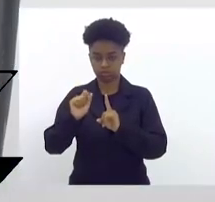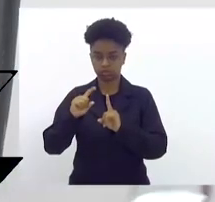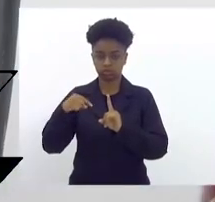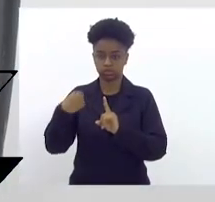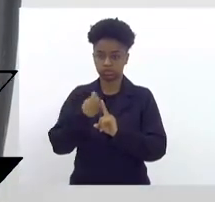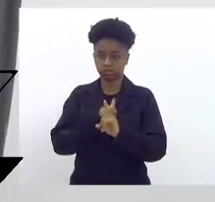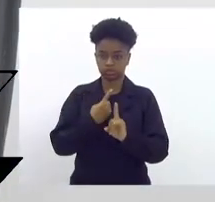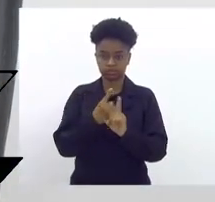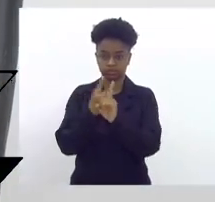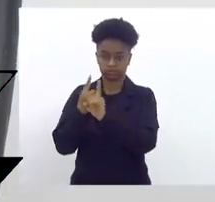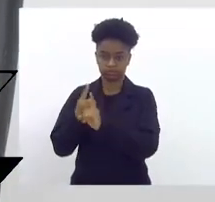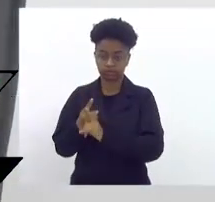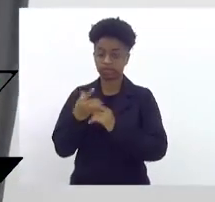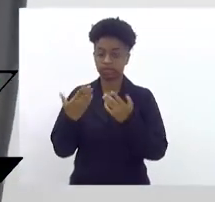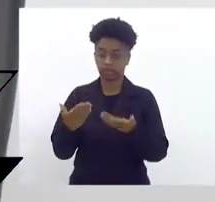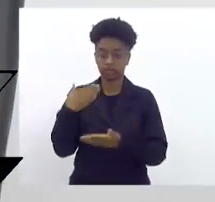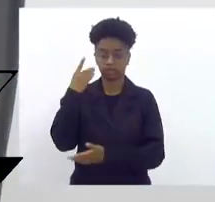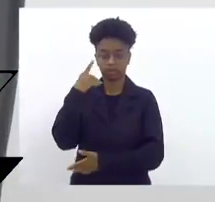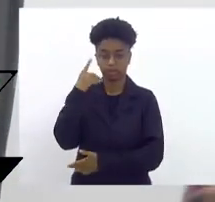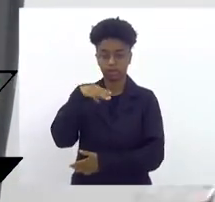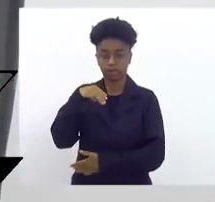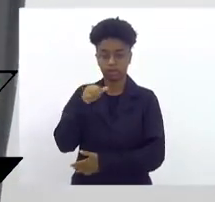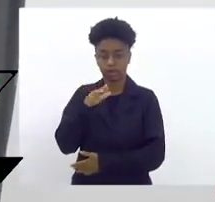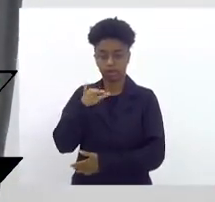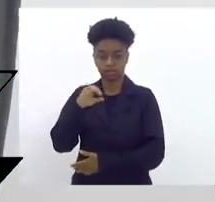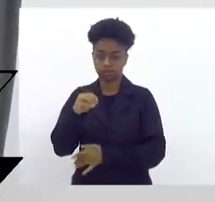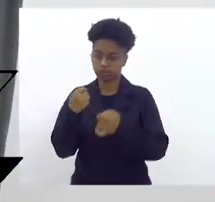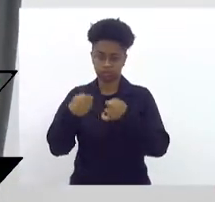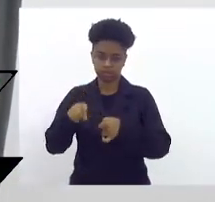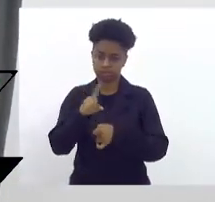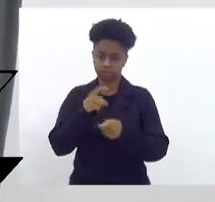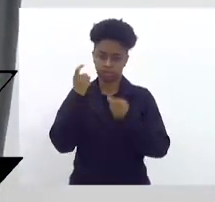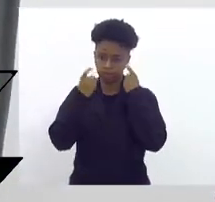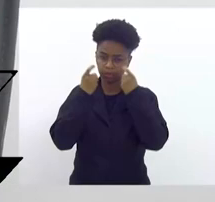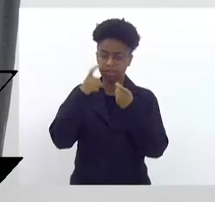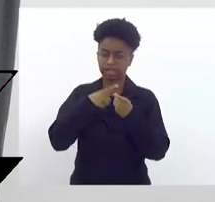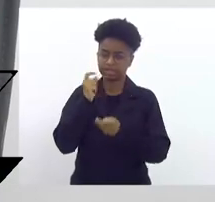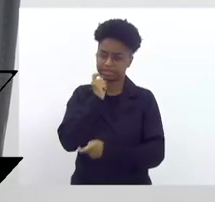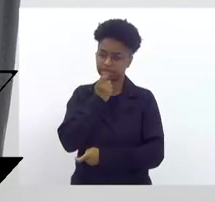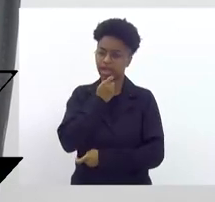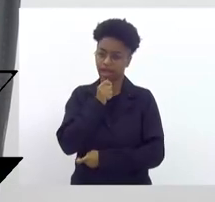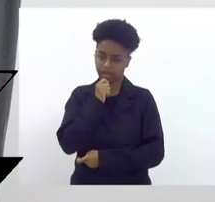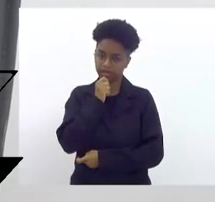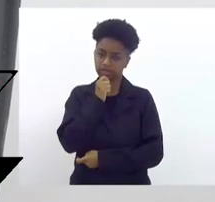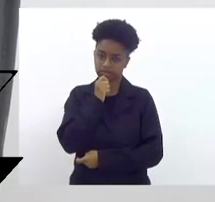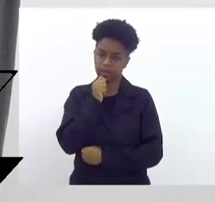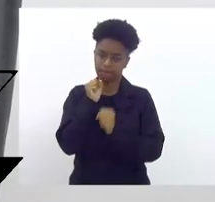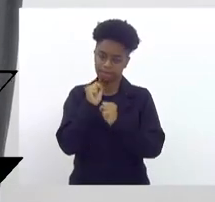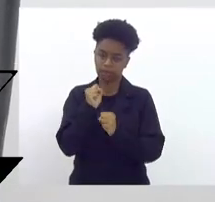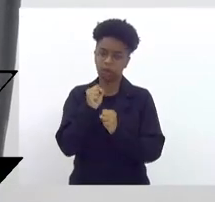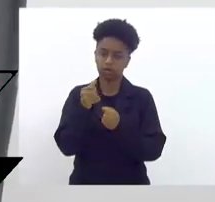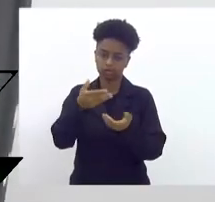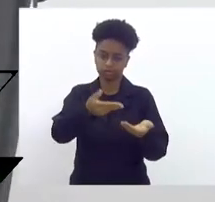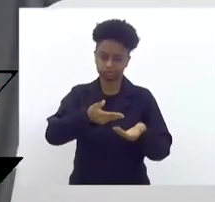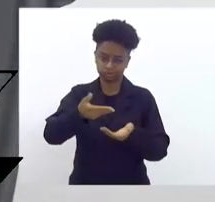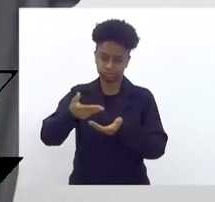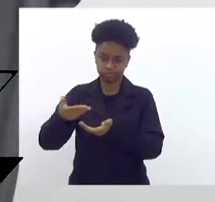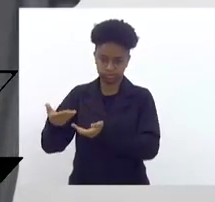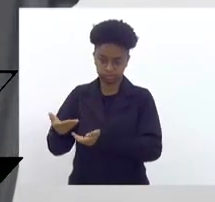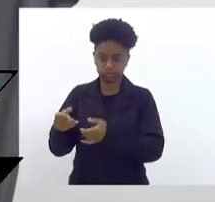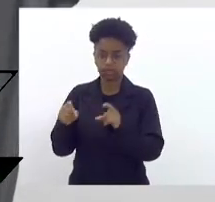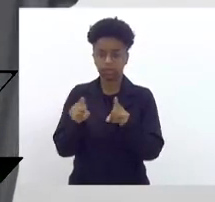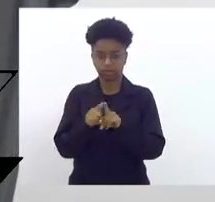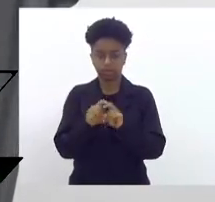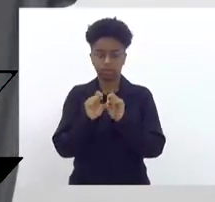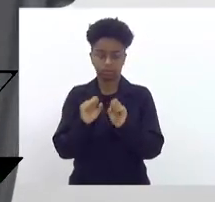nossas optivas portanto Deputado Márcio Gualberto Não se preocupe teremos Setembro ainda para dar conta das oitivas e a gente